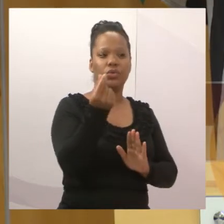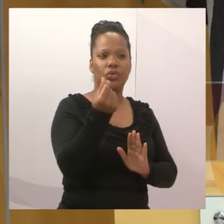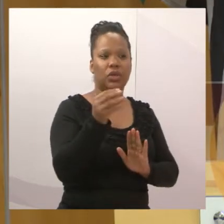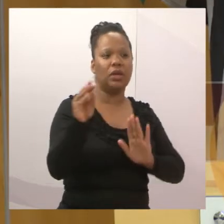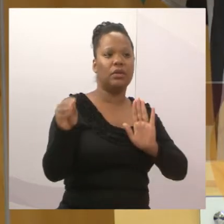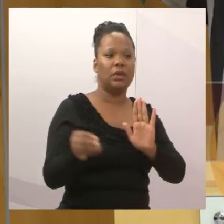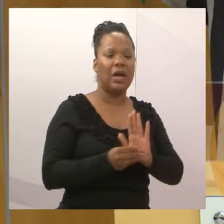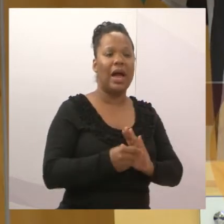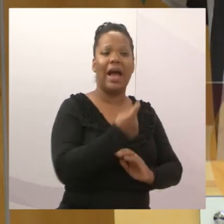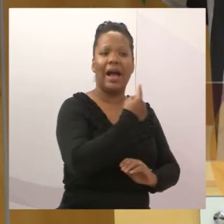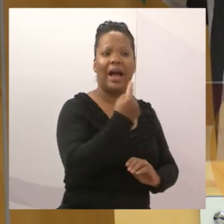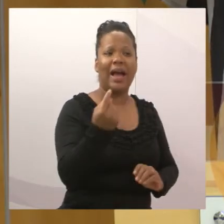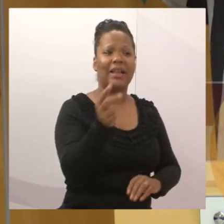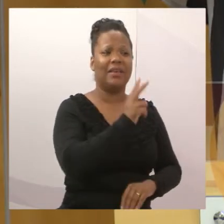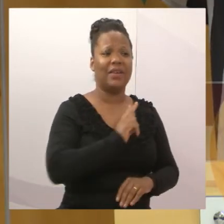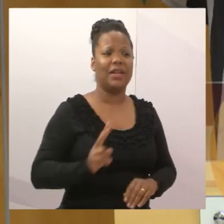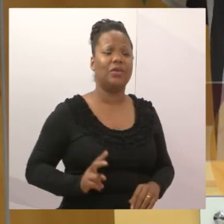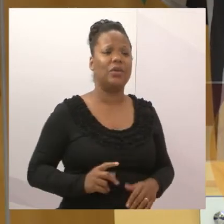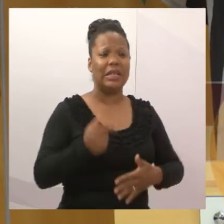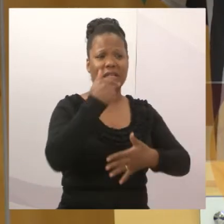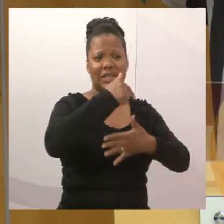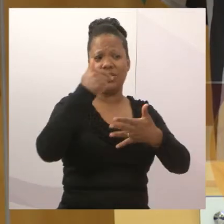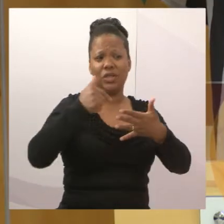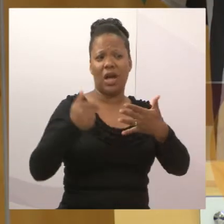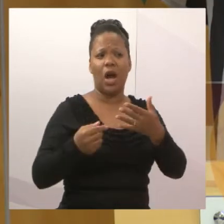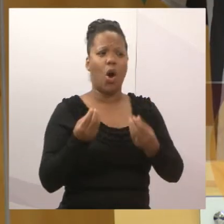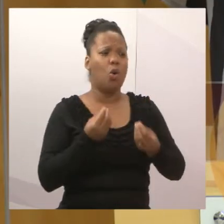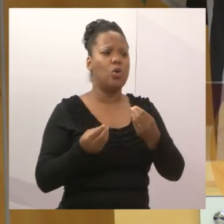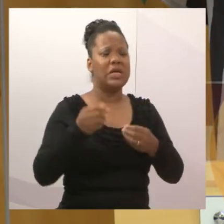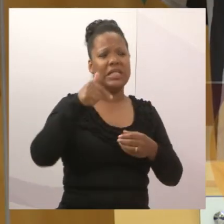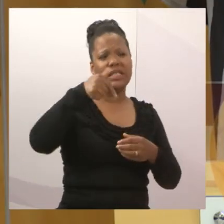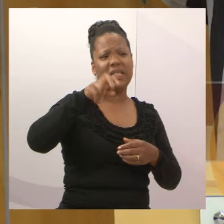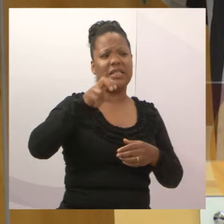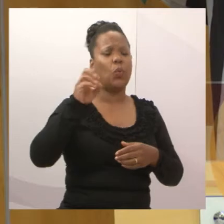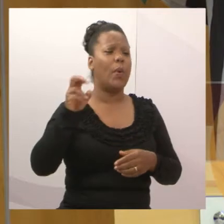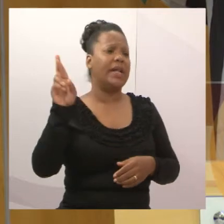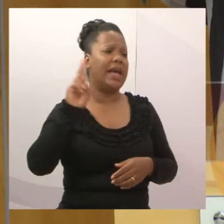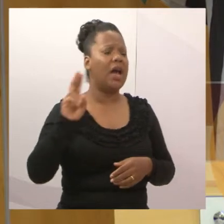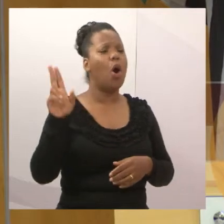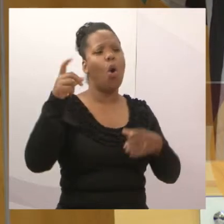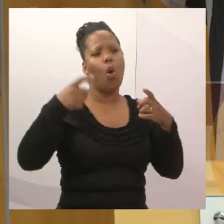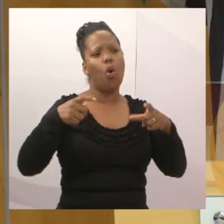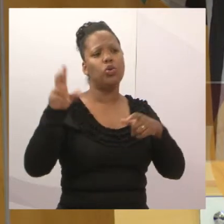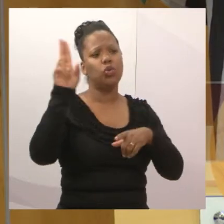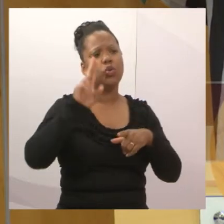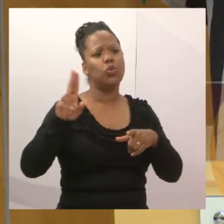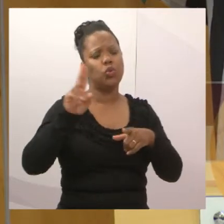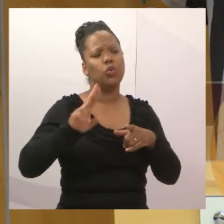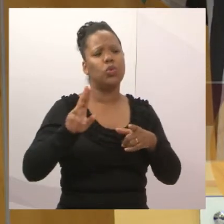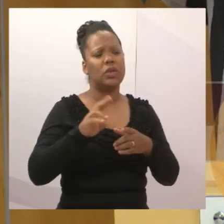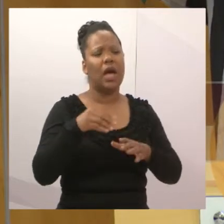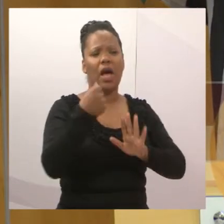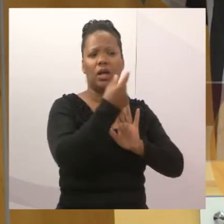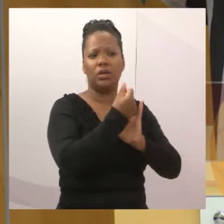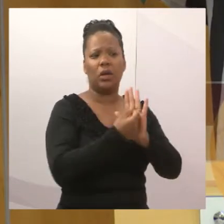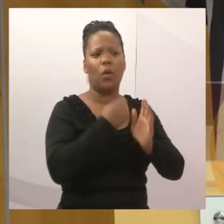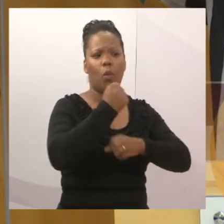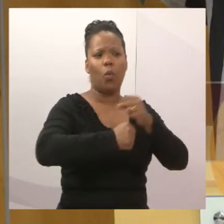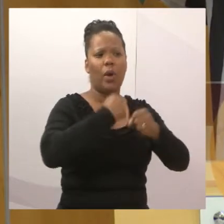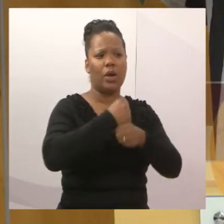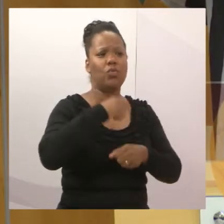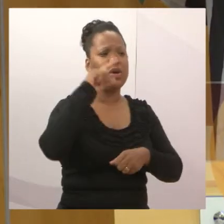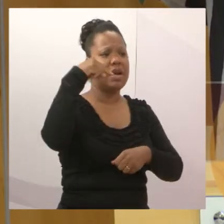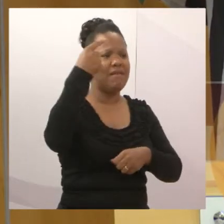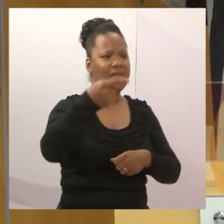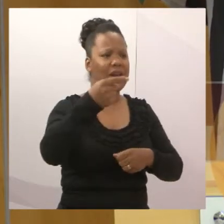cada vereador vai poder indicar em torno de R$750 mil impor no orçamento para o ano que vem.